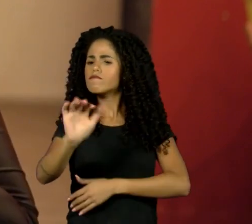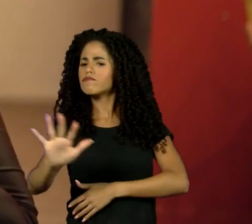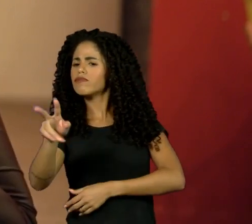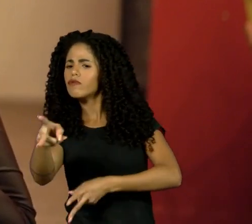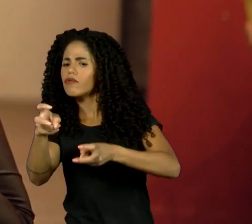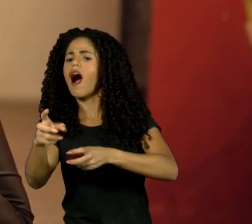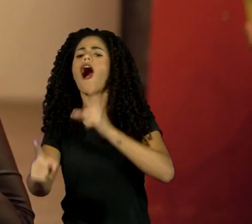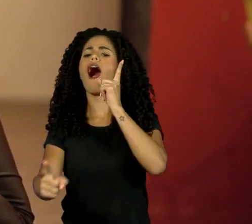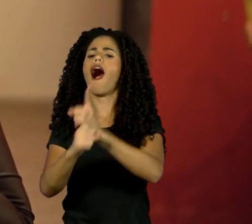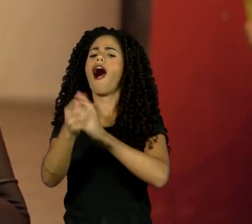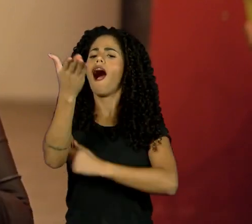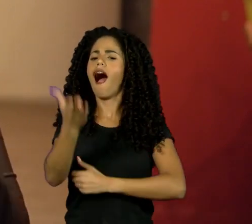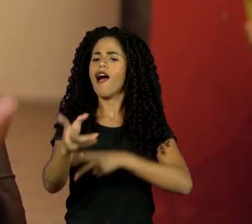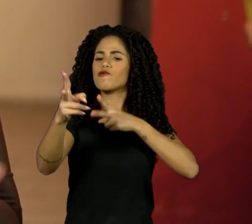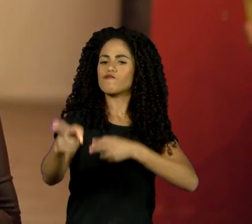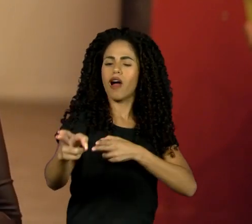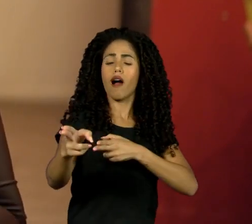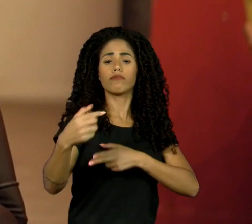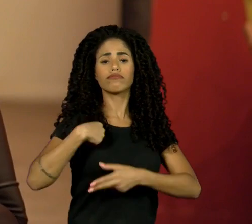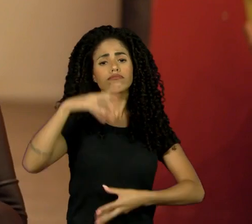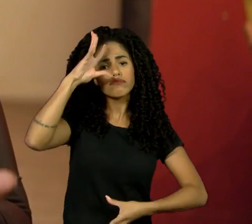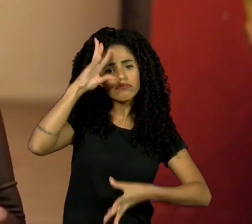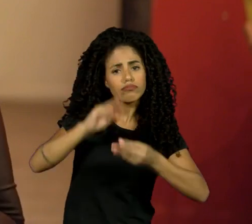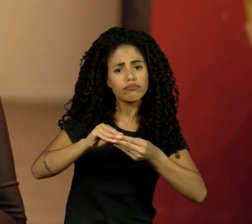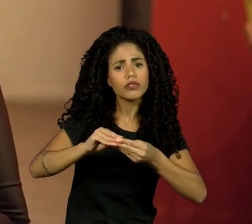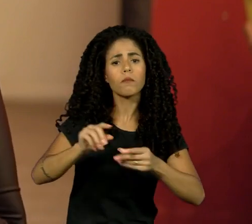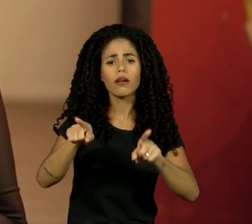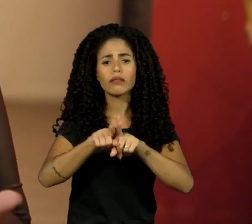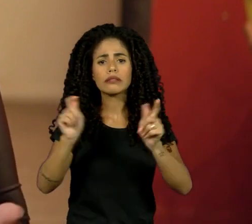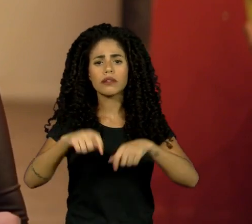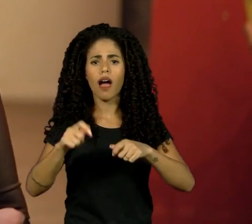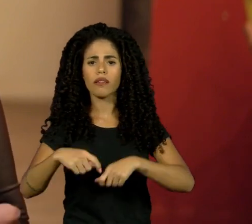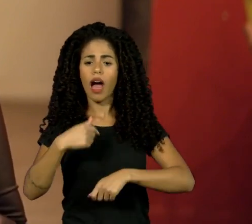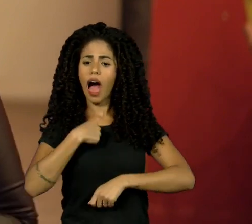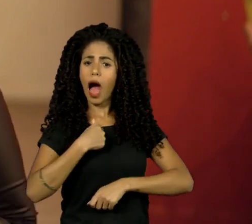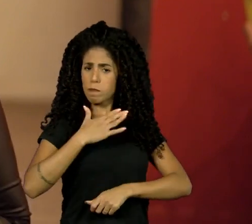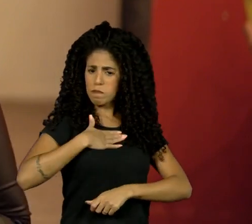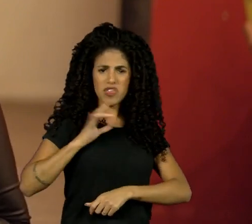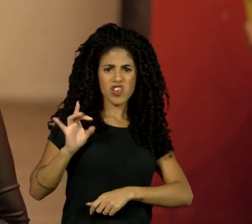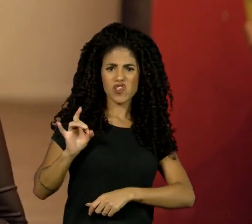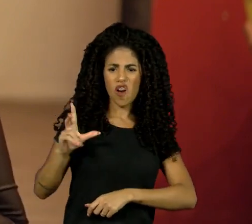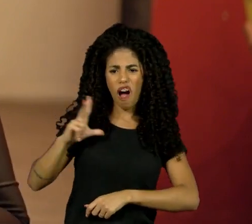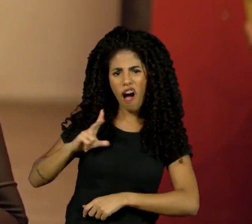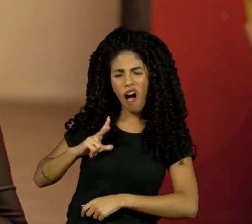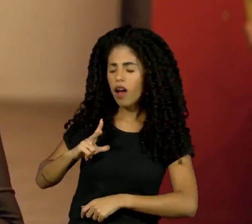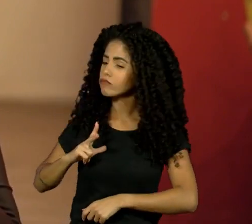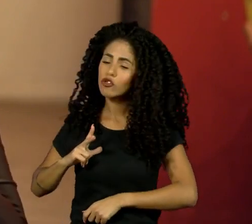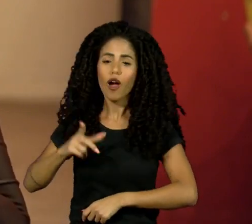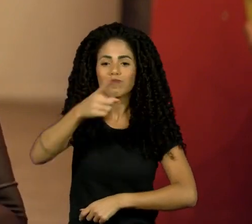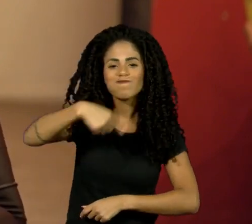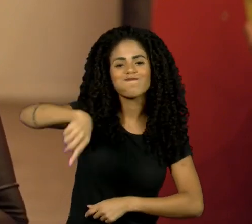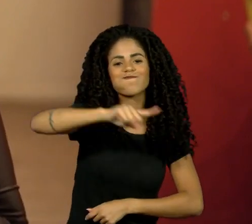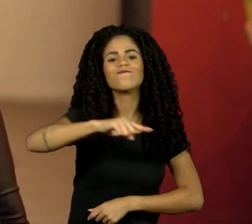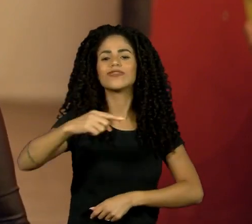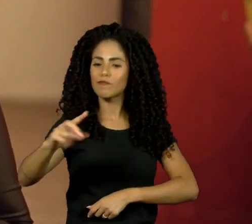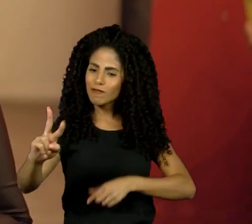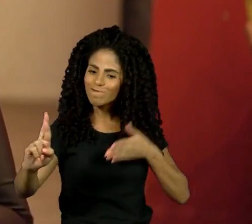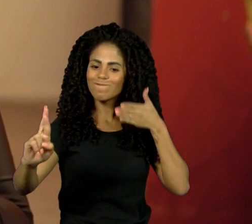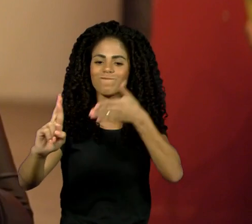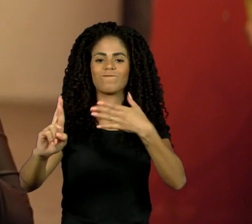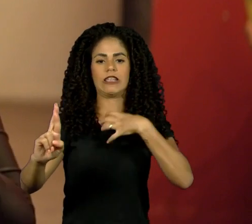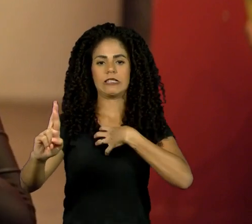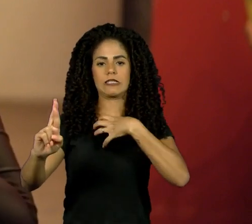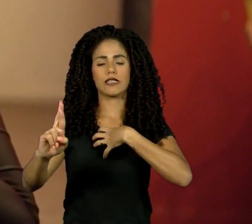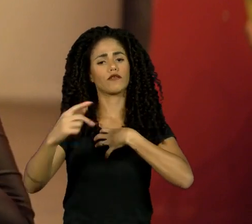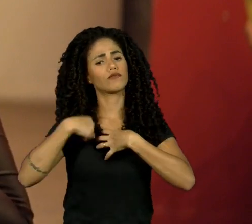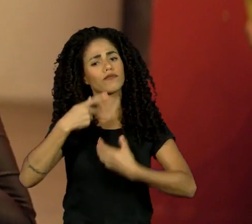que se identificam comigo, que entendem que as minhas pautas não são apenas só minhas, ainda que o pronome possessivo seja na primeira pessoa. Quando